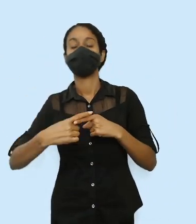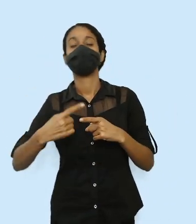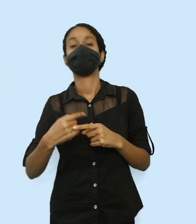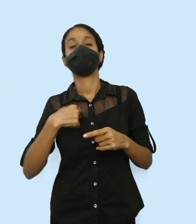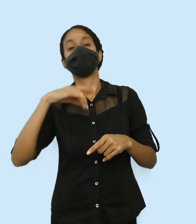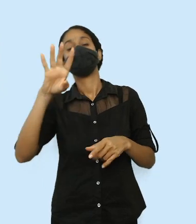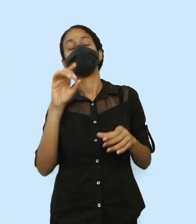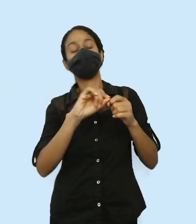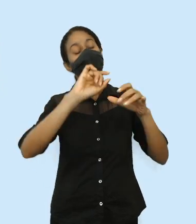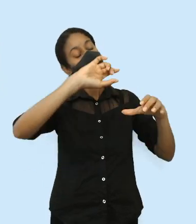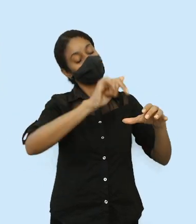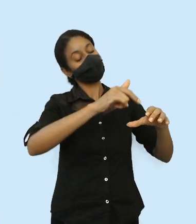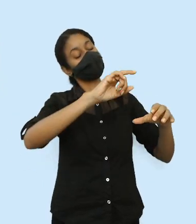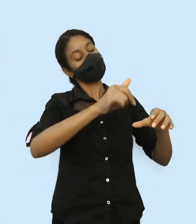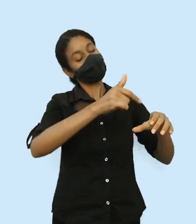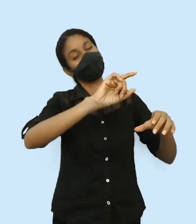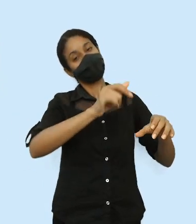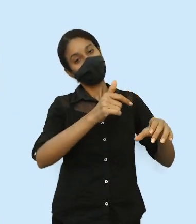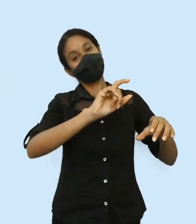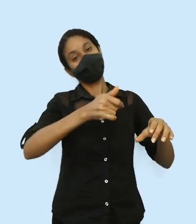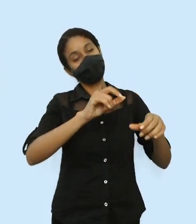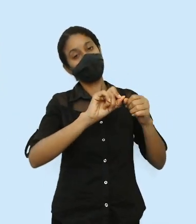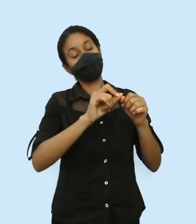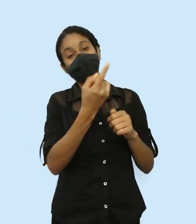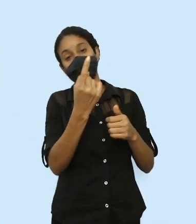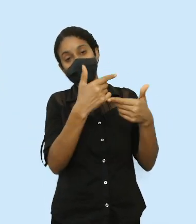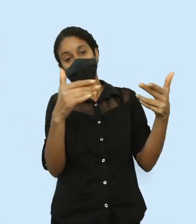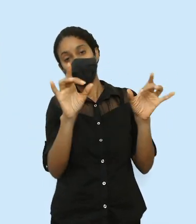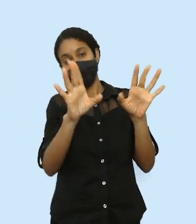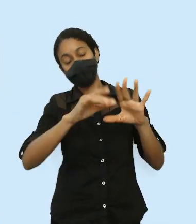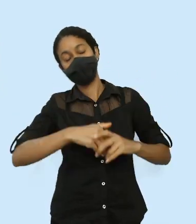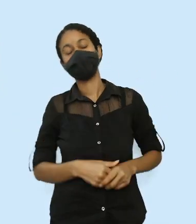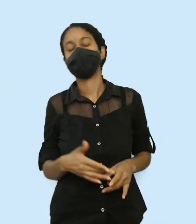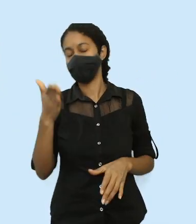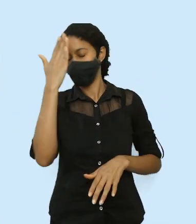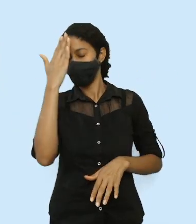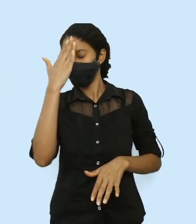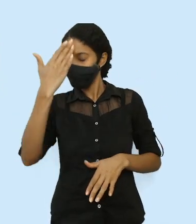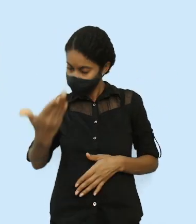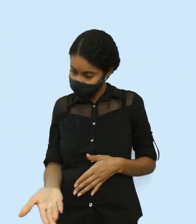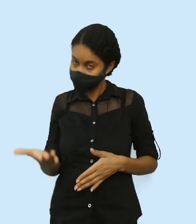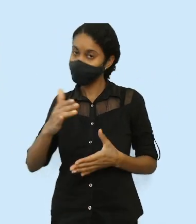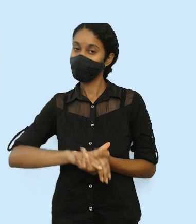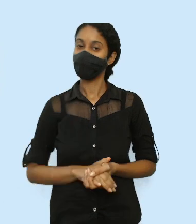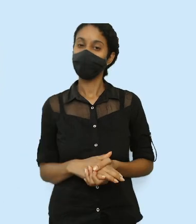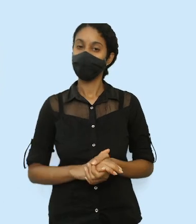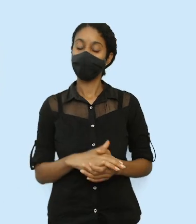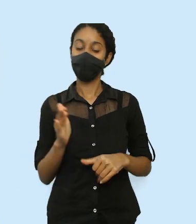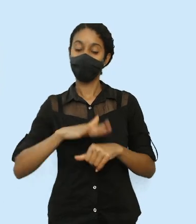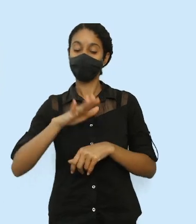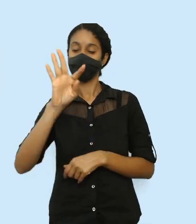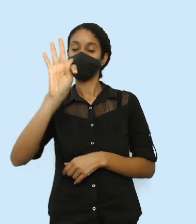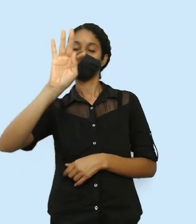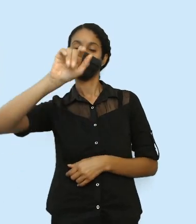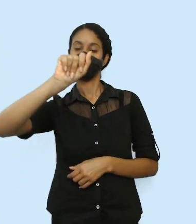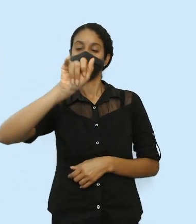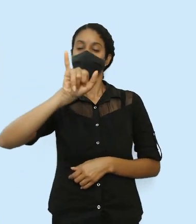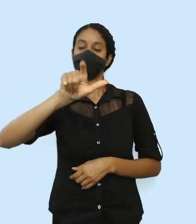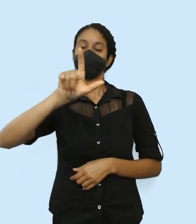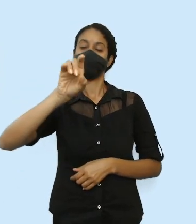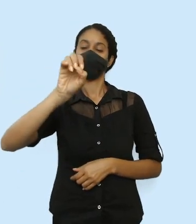coisa que eu faço é colocar parafusos naquela placa. Deu para entender? Então, por mais que o Taylorismo ele pensasse